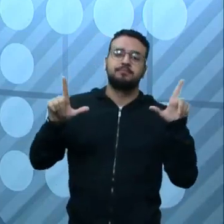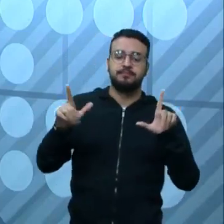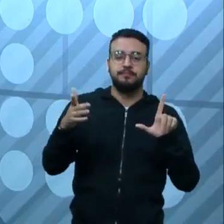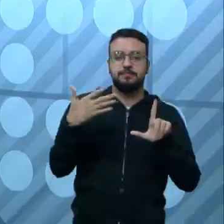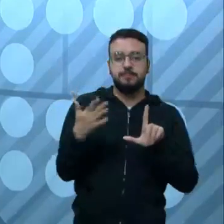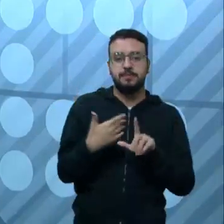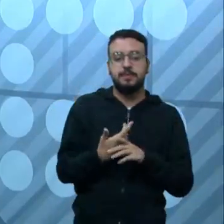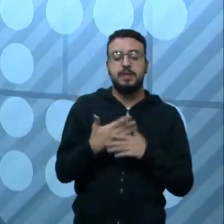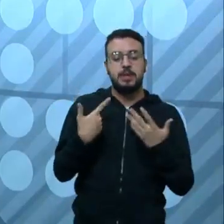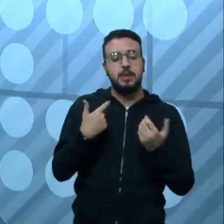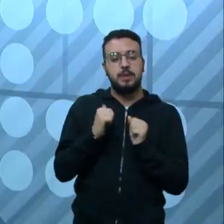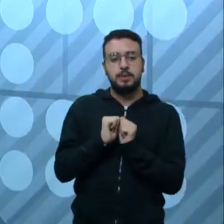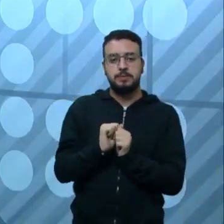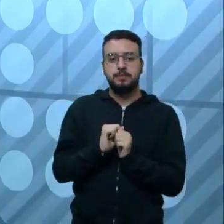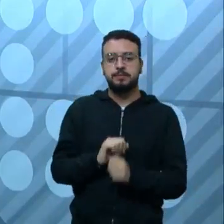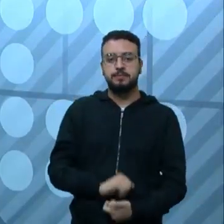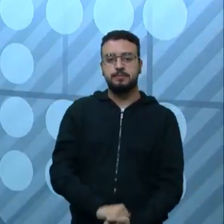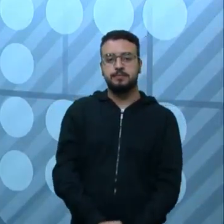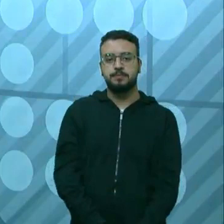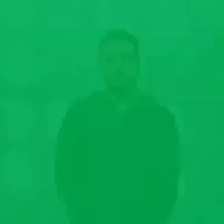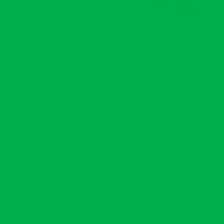eu conto com a participação de vocês. Até já!